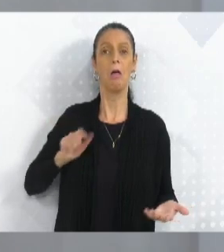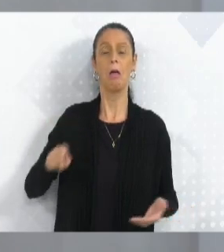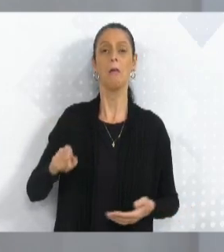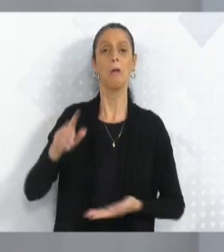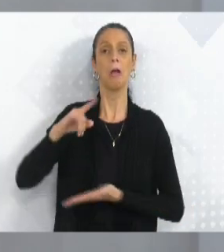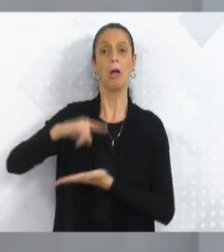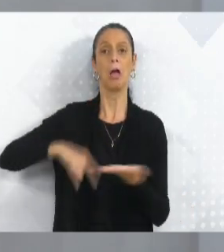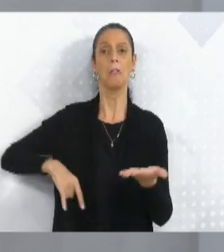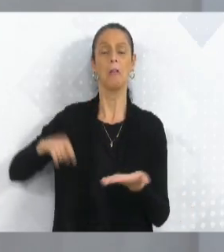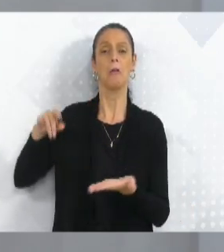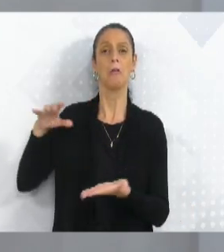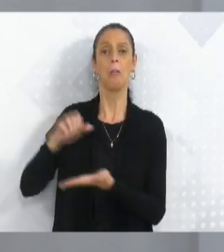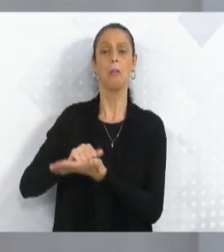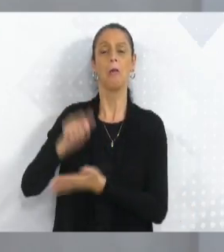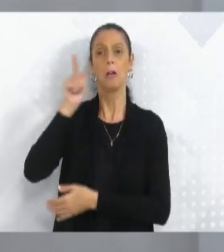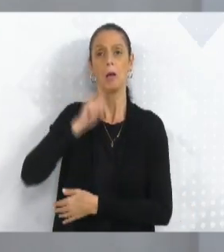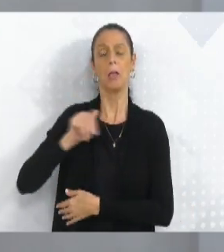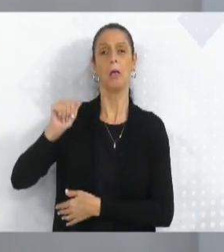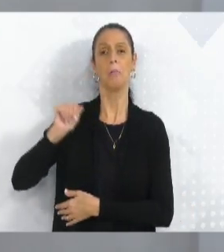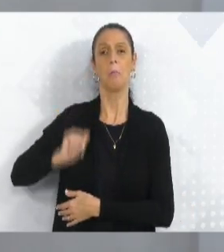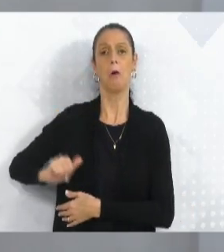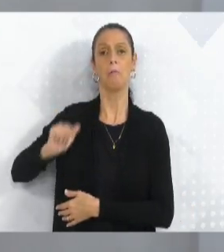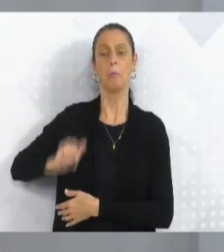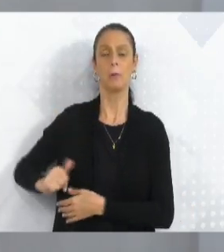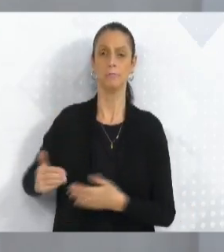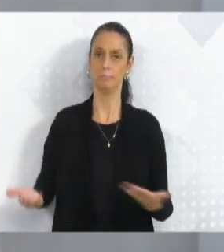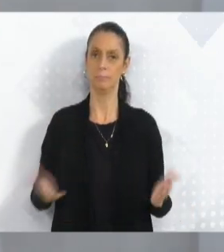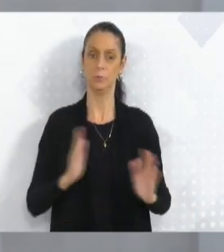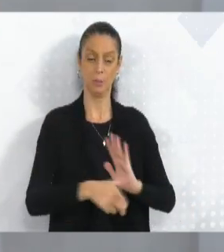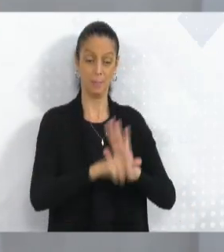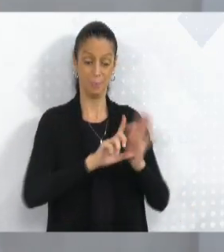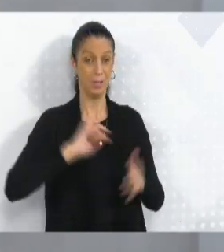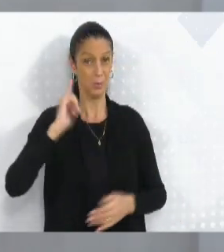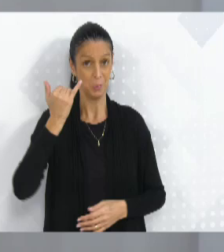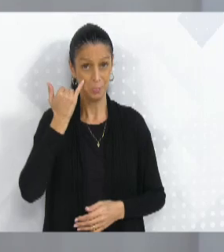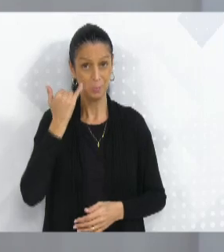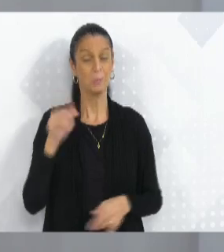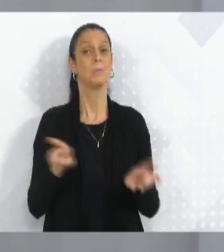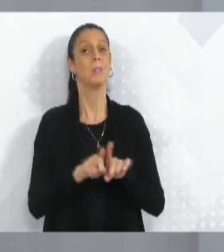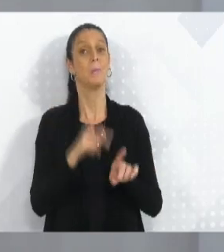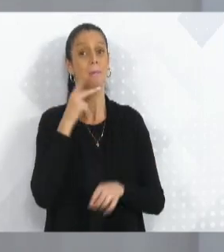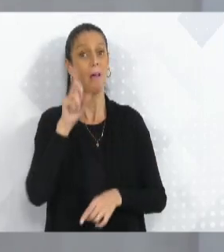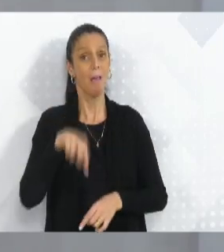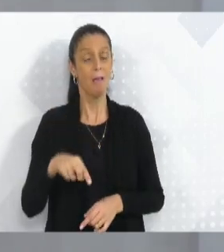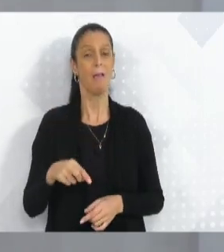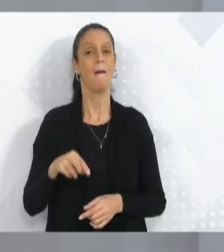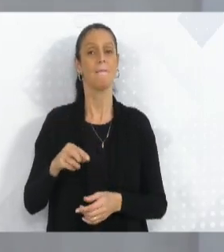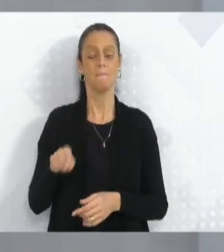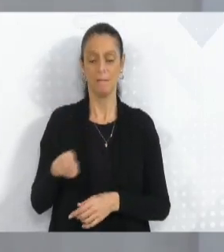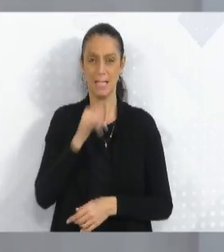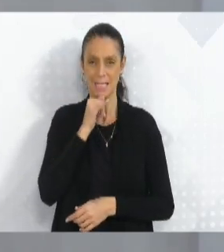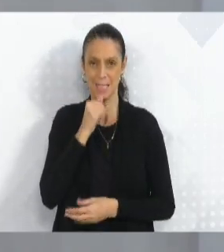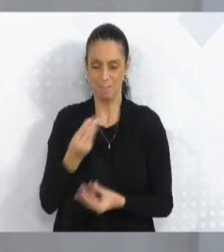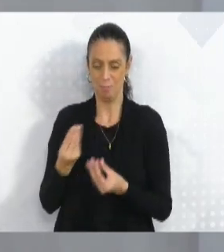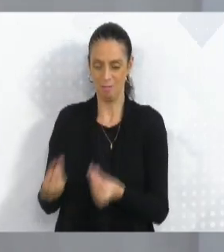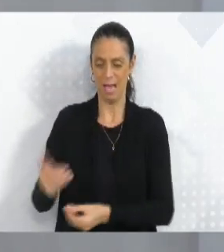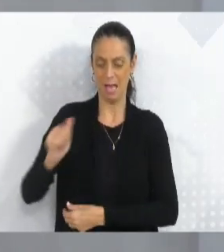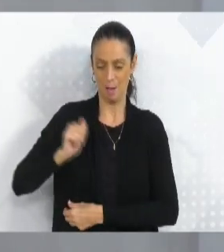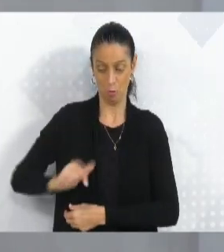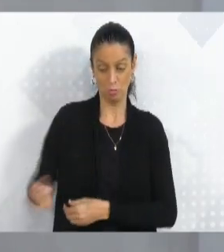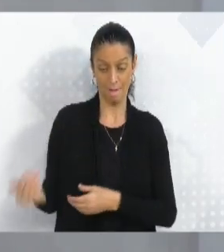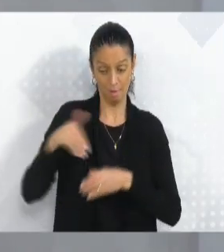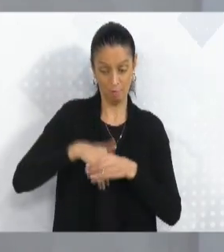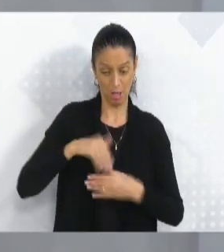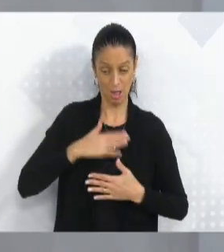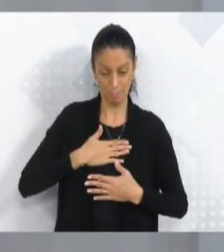o resto da vida o vereador nasal também foi muito feliz quando falou o vereador Gugu na compra de voto Isso é uma compra de votos e eu não tô falando aqui só